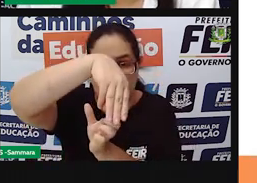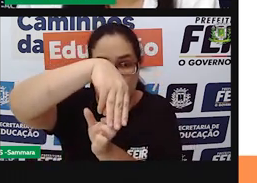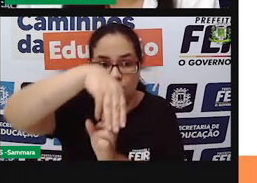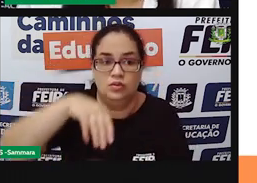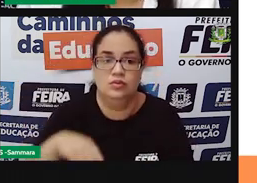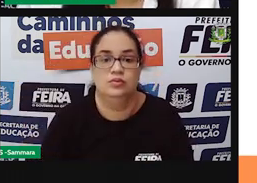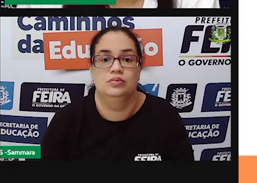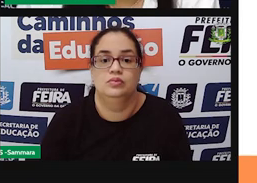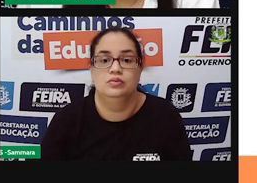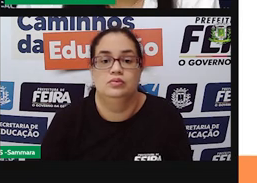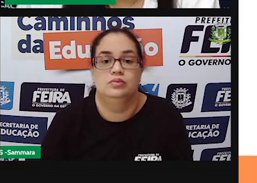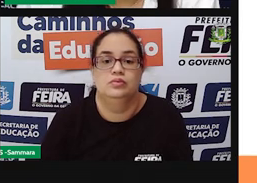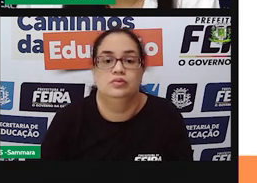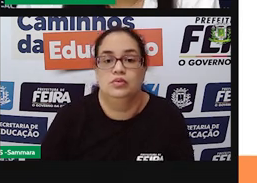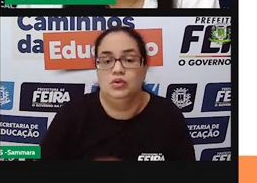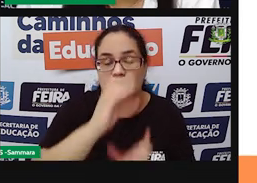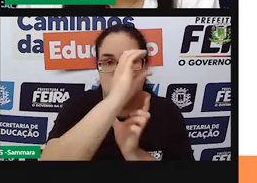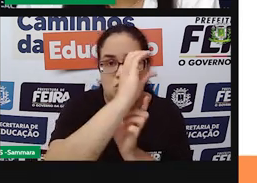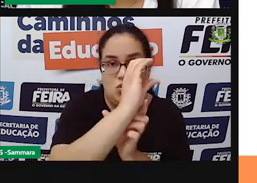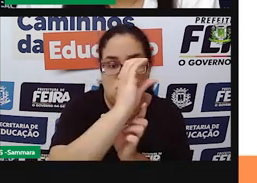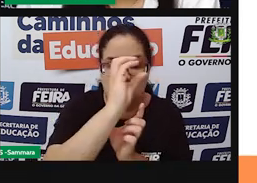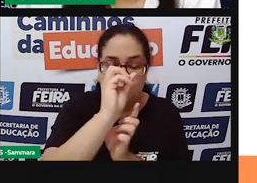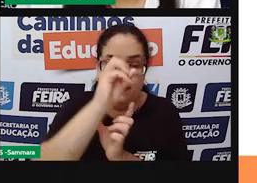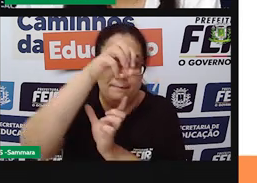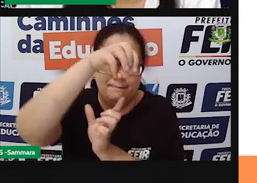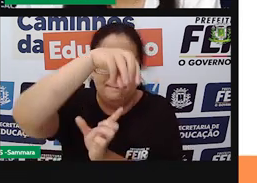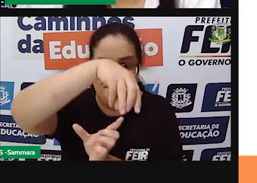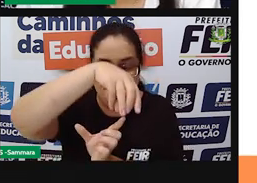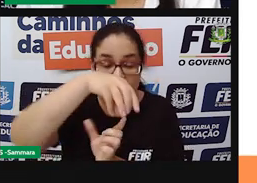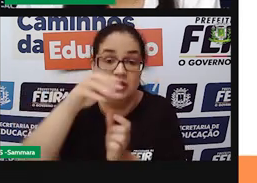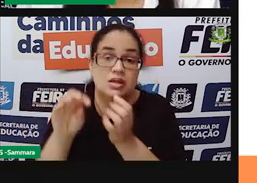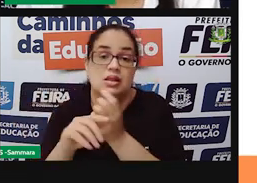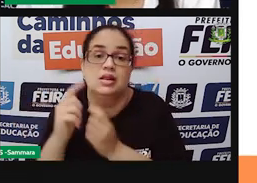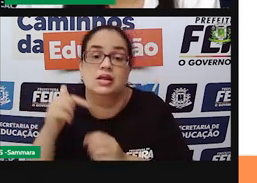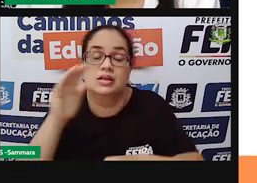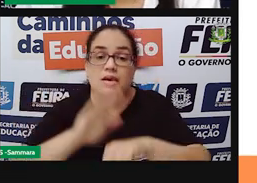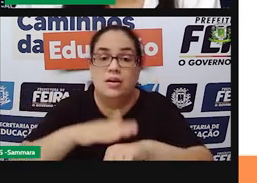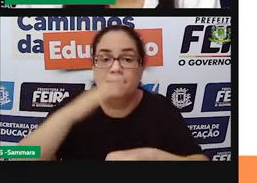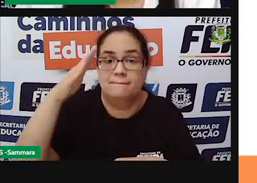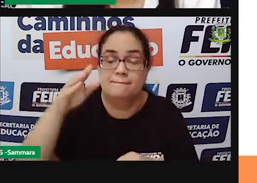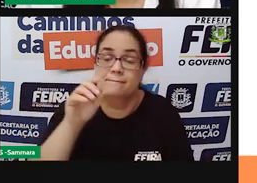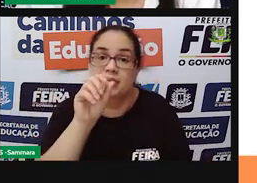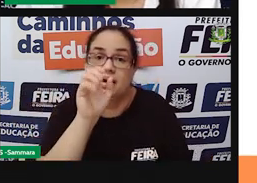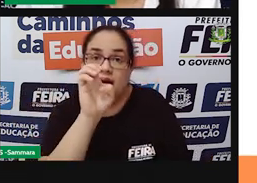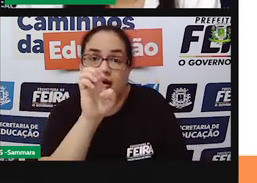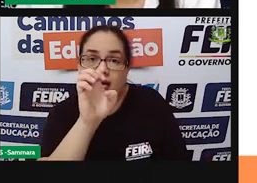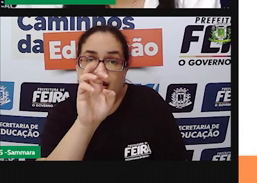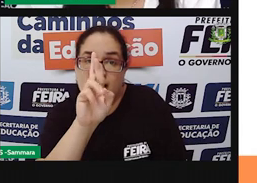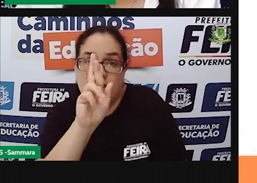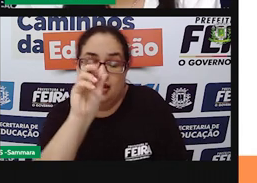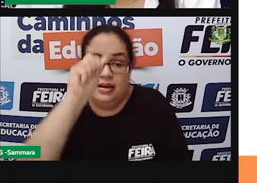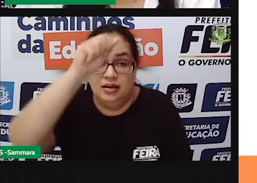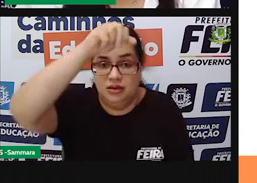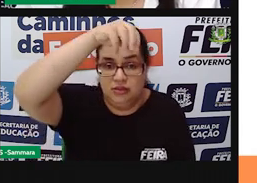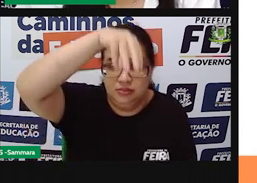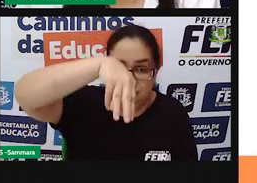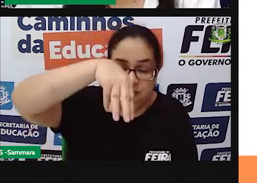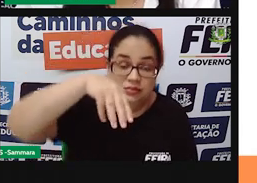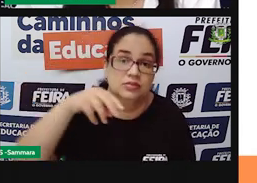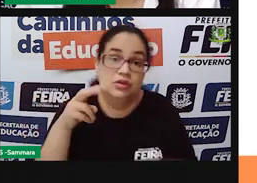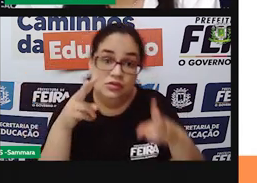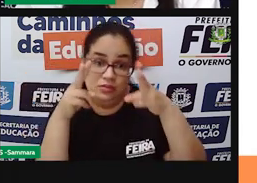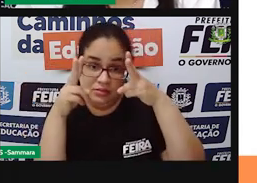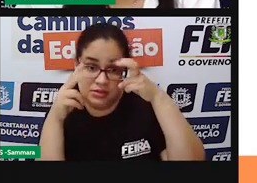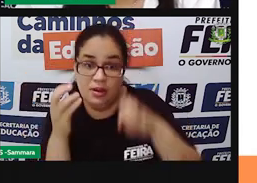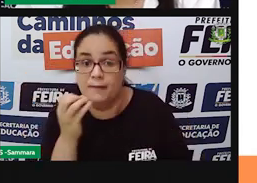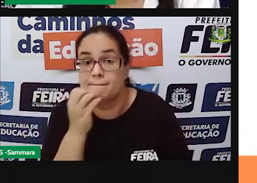a letra M, ó, com, e se acrescentou ao final, eram. E a gente observa bem